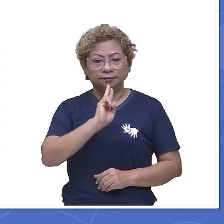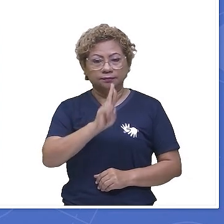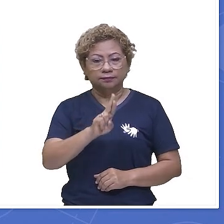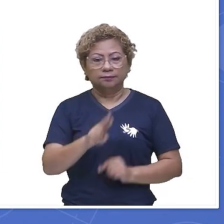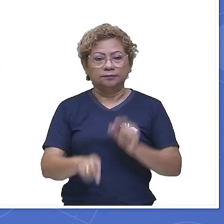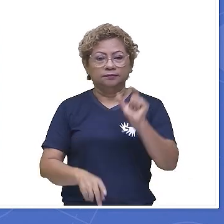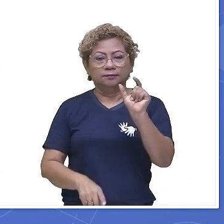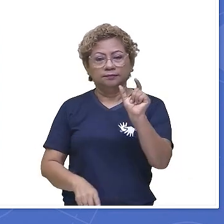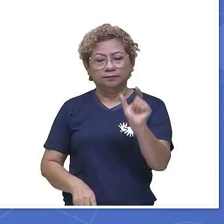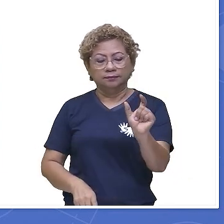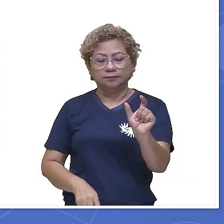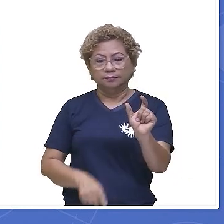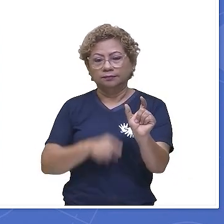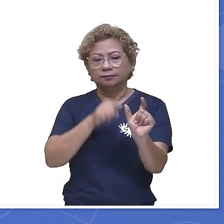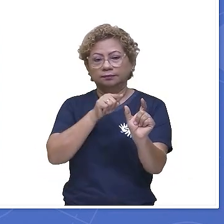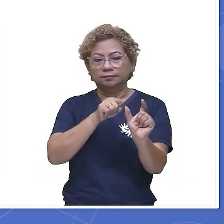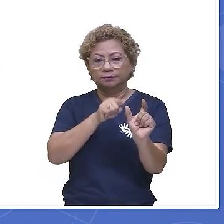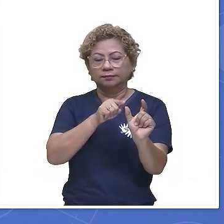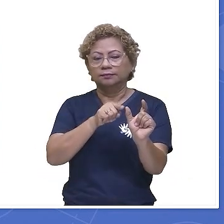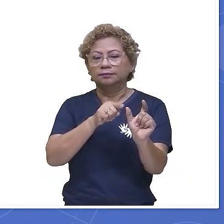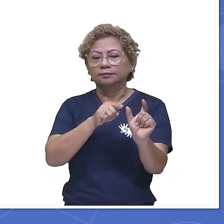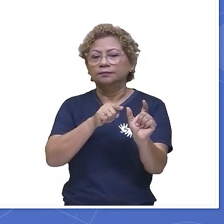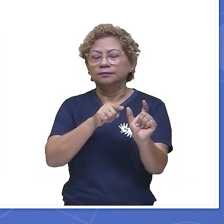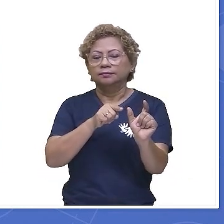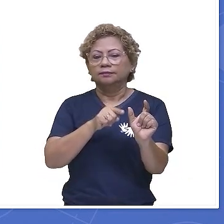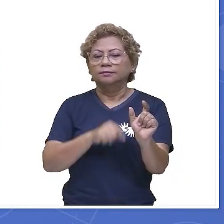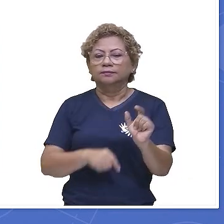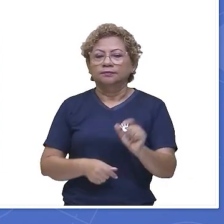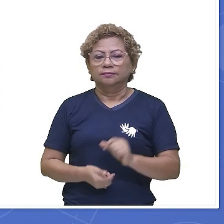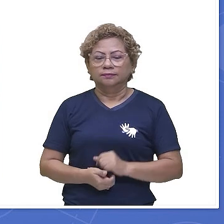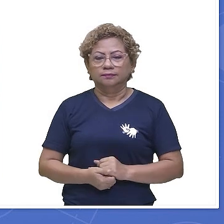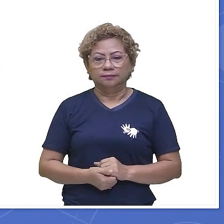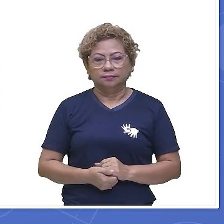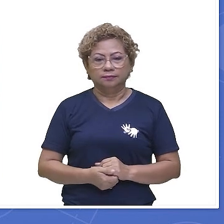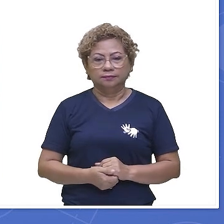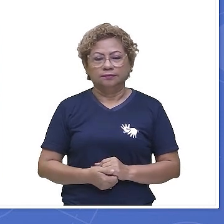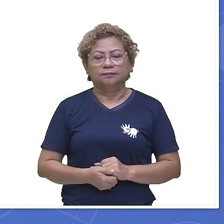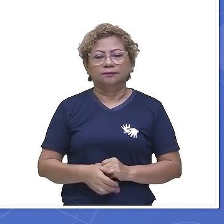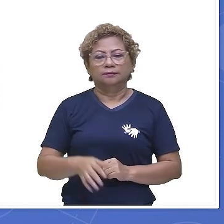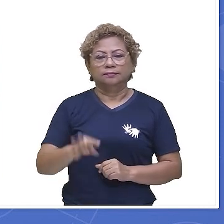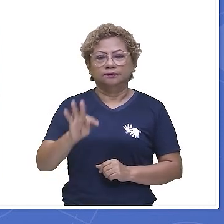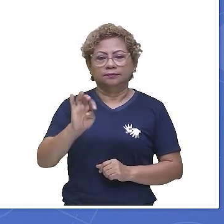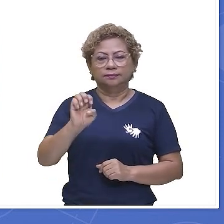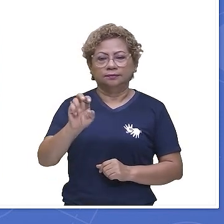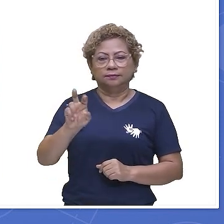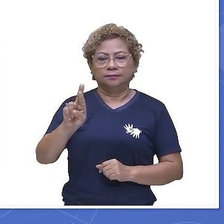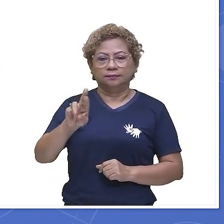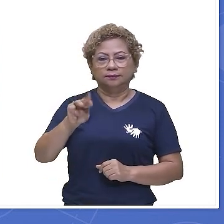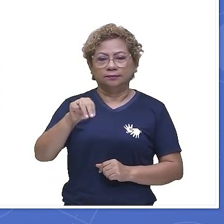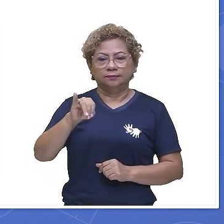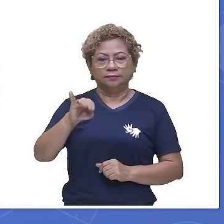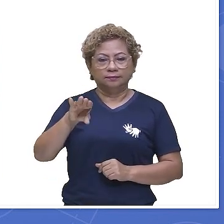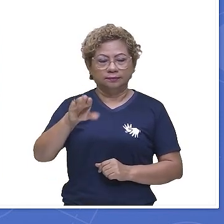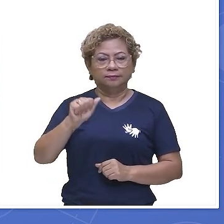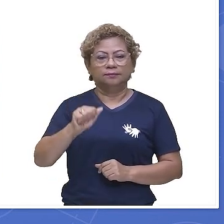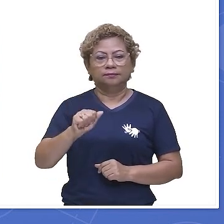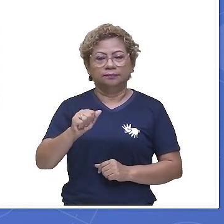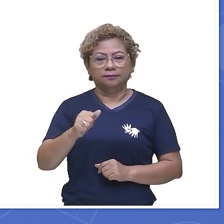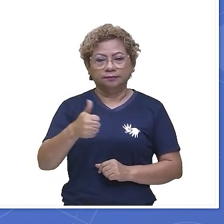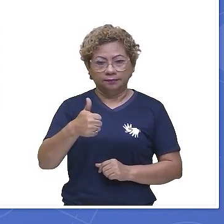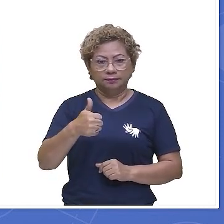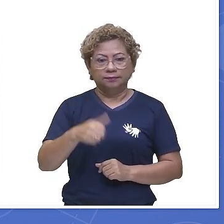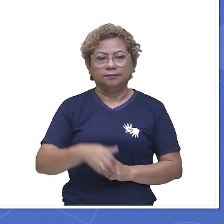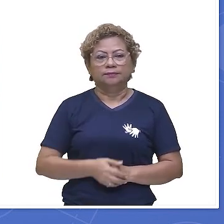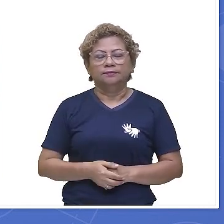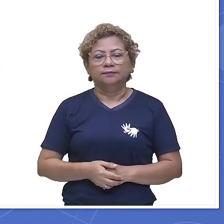A parte da física que estuda os fenômenos relacionados com calor e temperatura é a física térmica, tá certo? Ok?